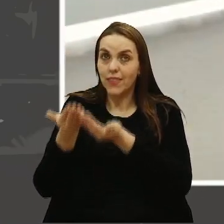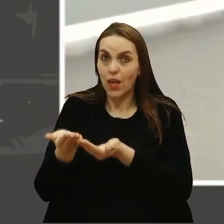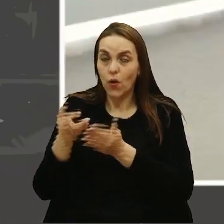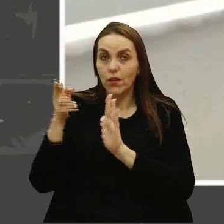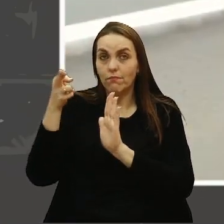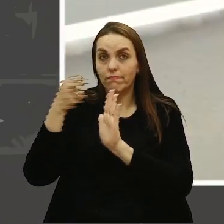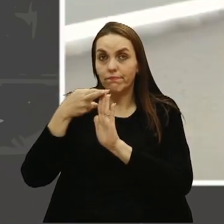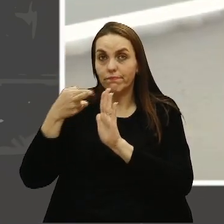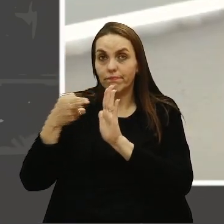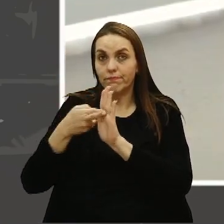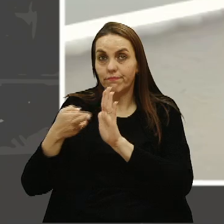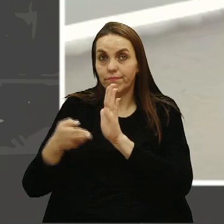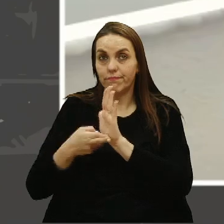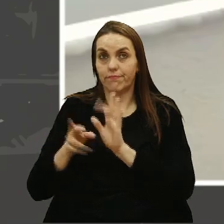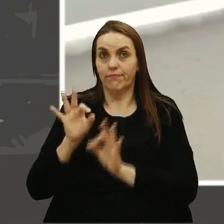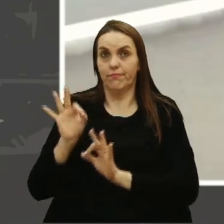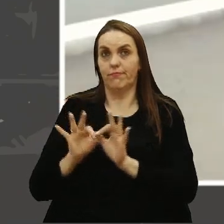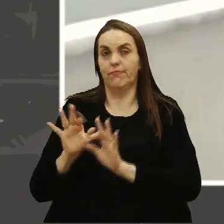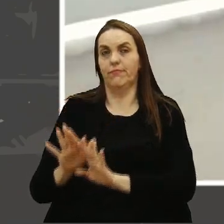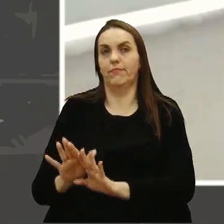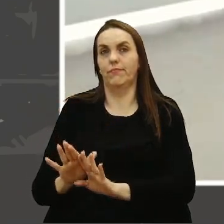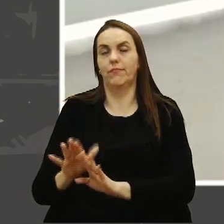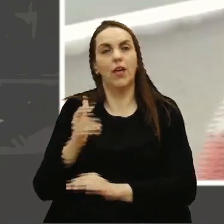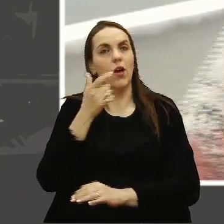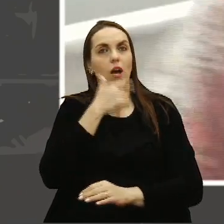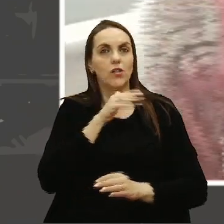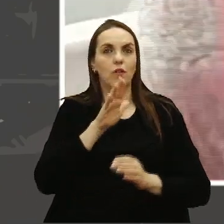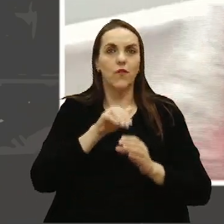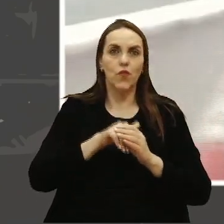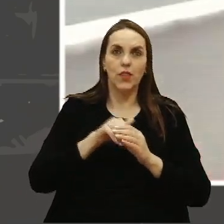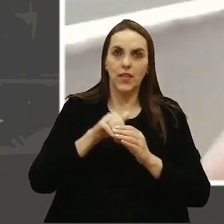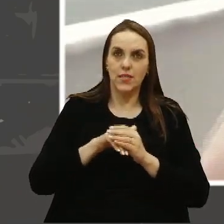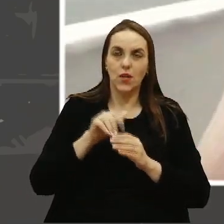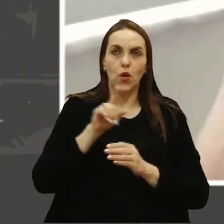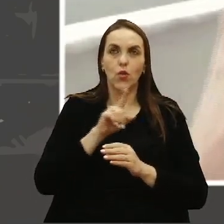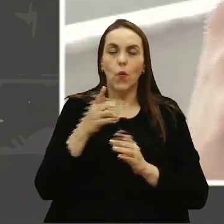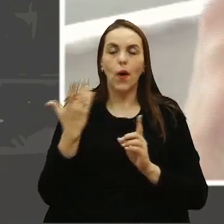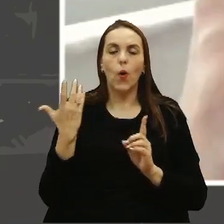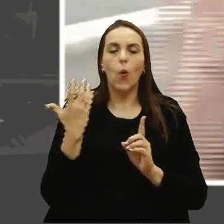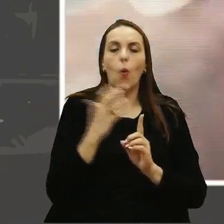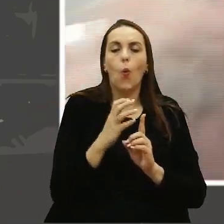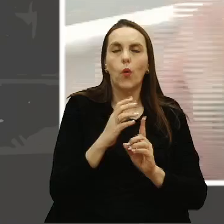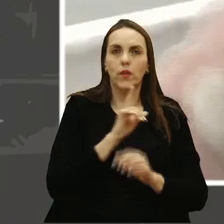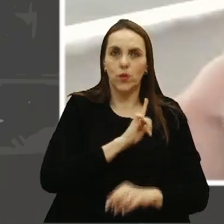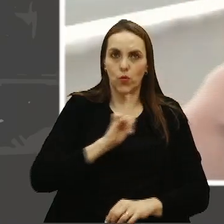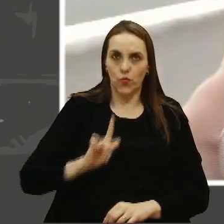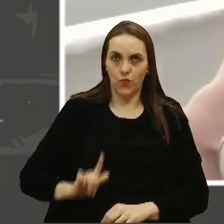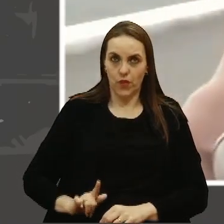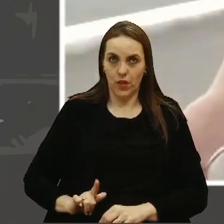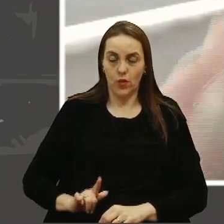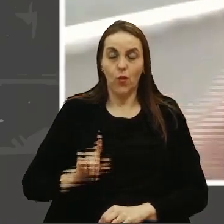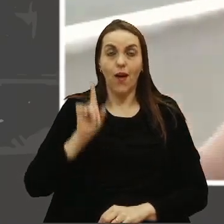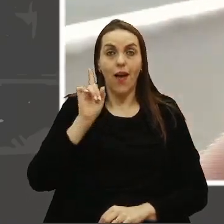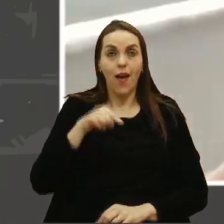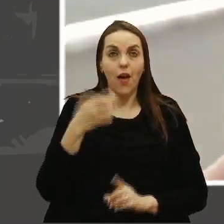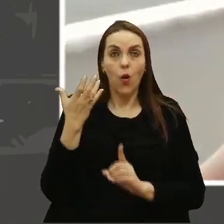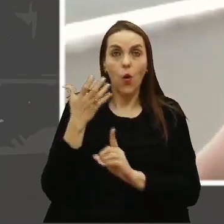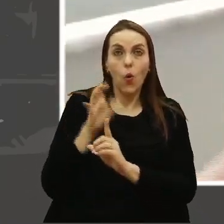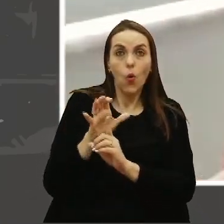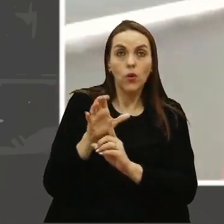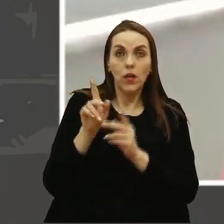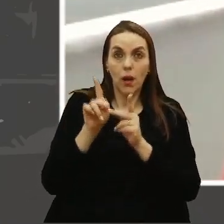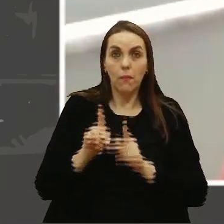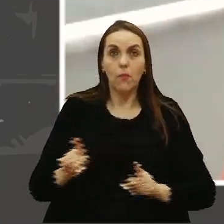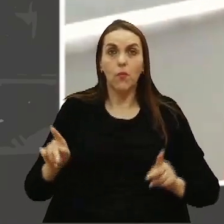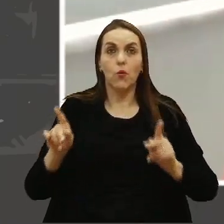lugar, eu acho que essa votação, ela não é contra o governo. Ela é contra a